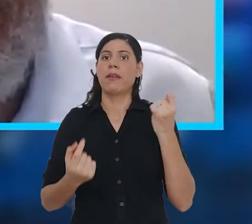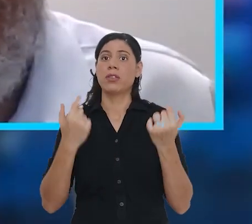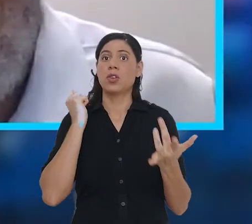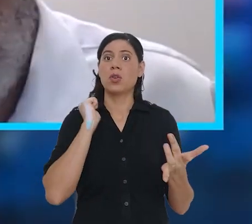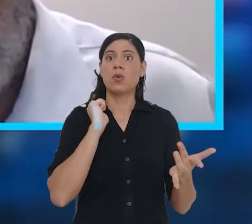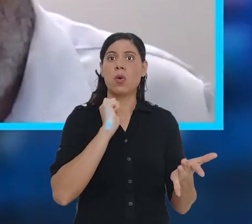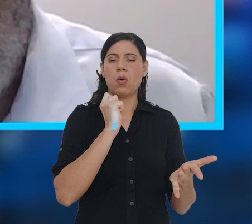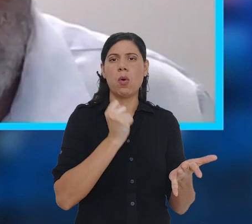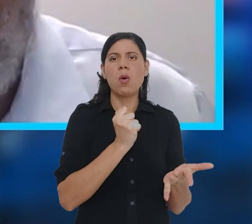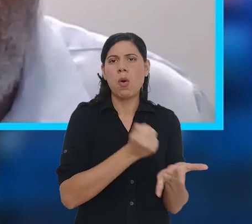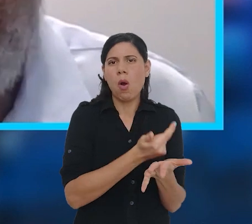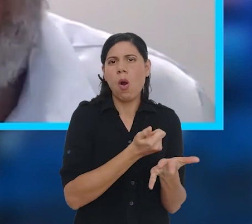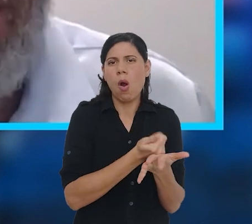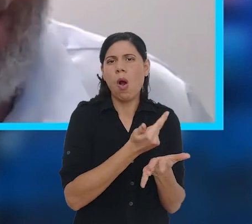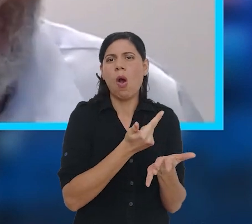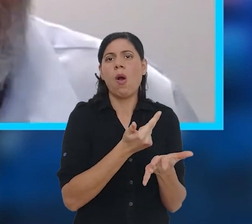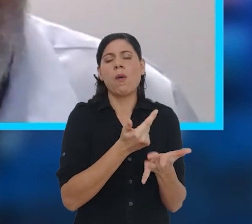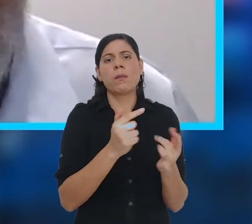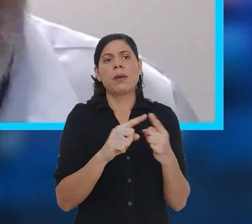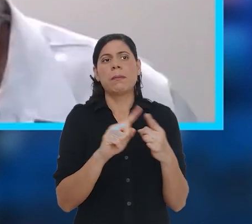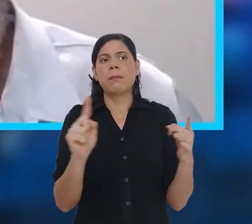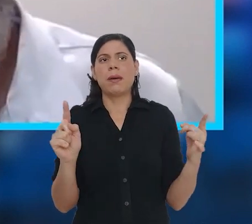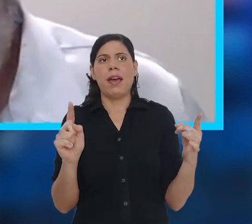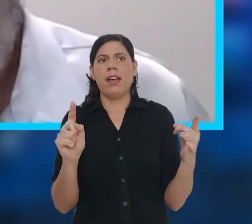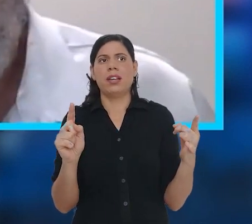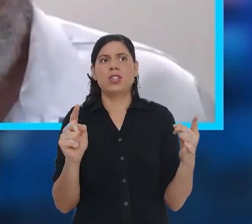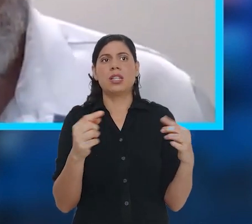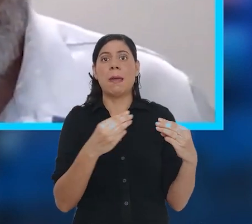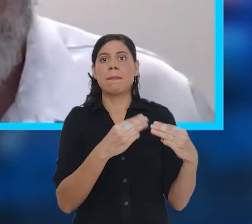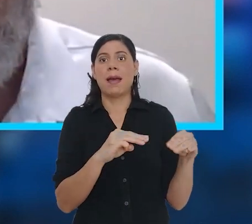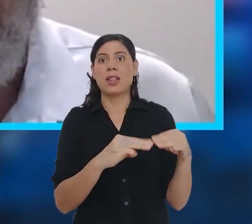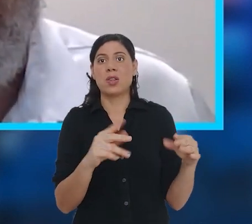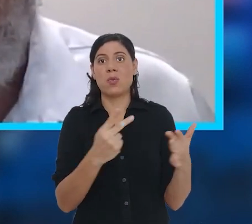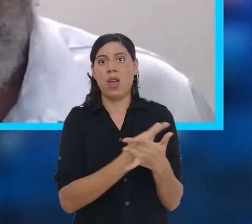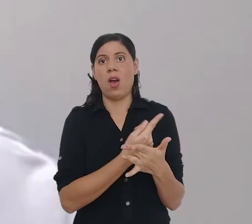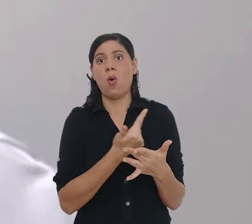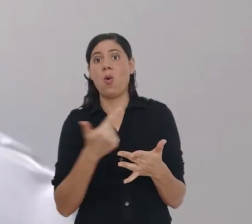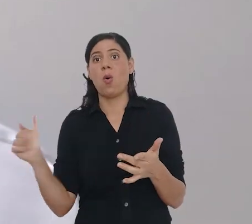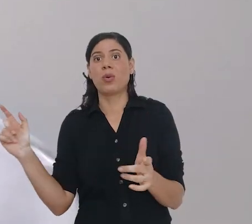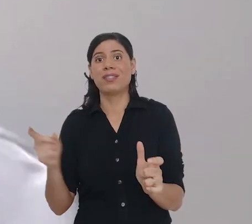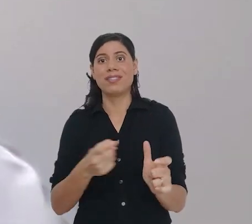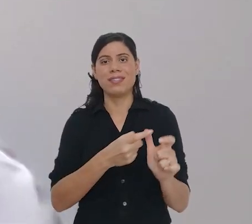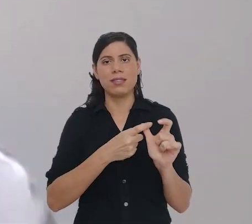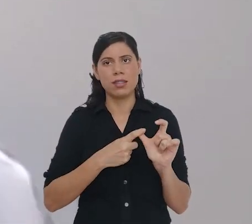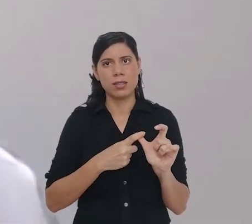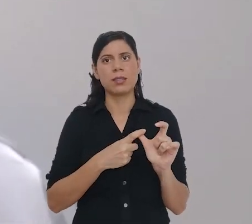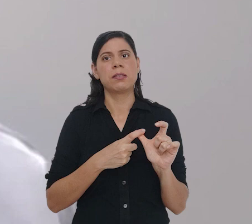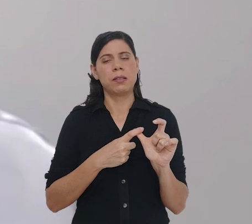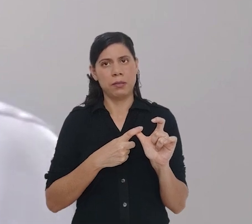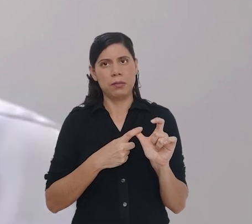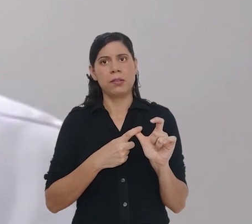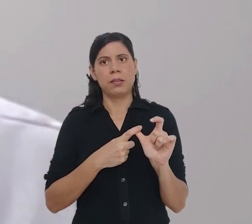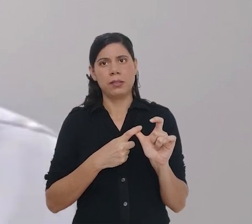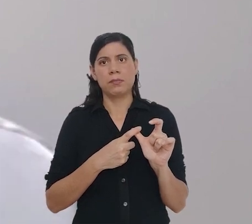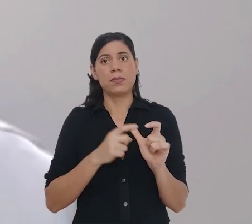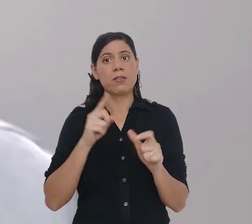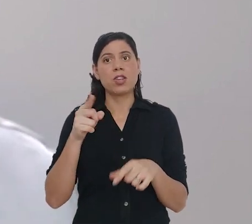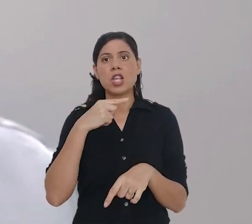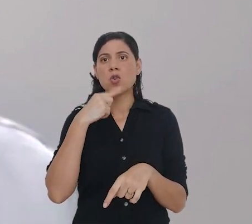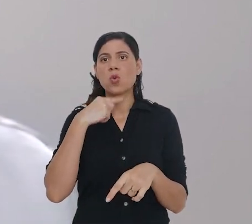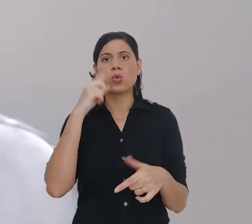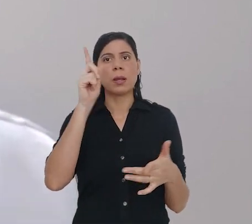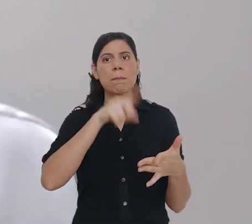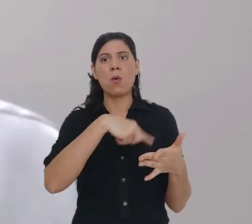em leilão que tem indisponibilidade na matrícula, outras dívidas que pesam sobre a matrícula que você não